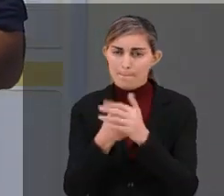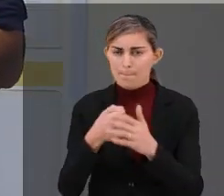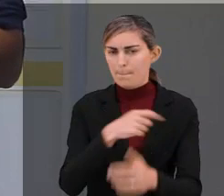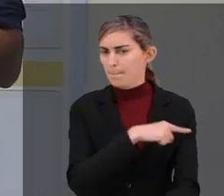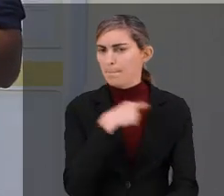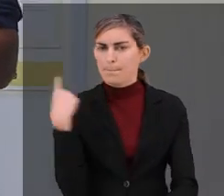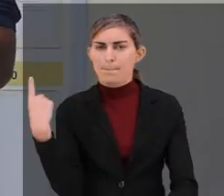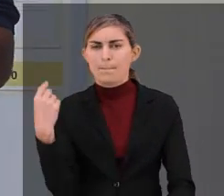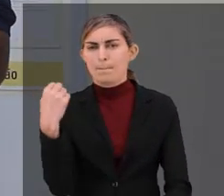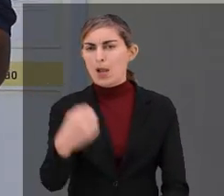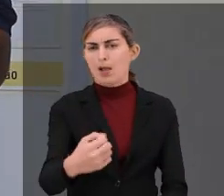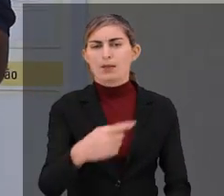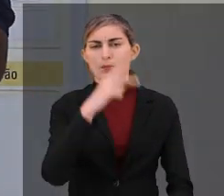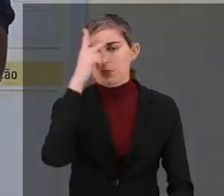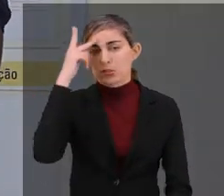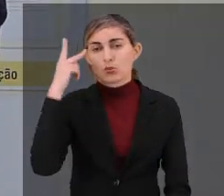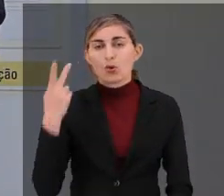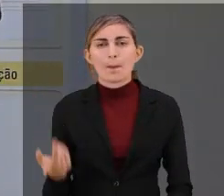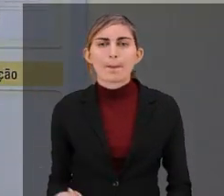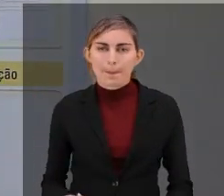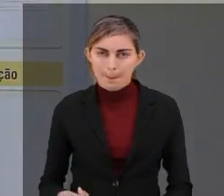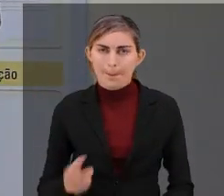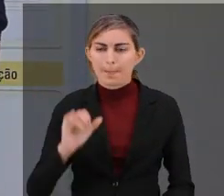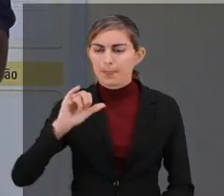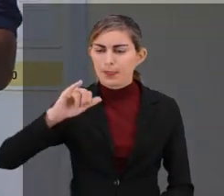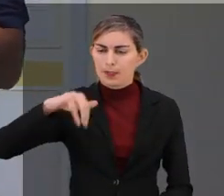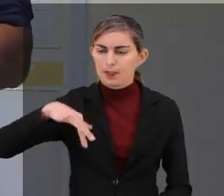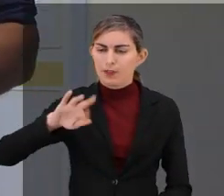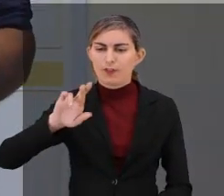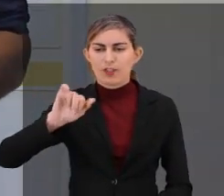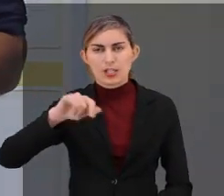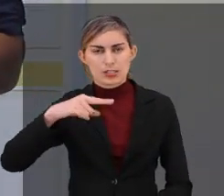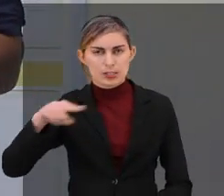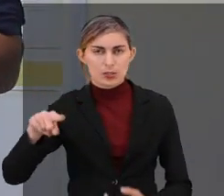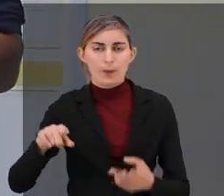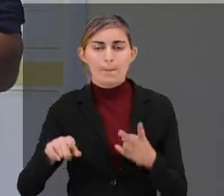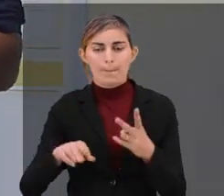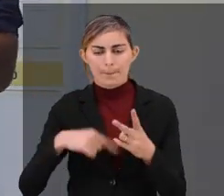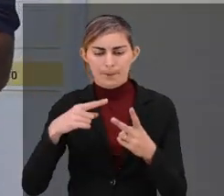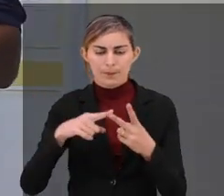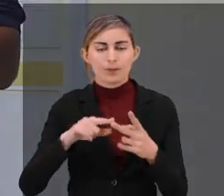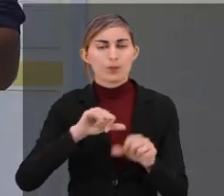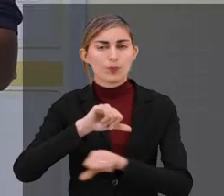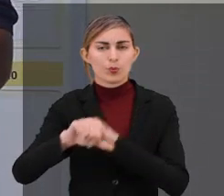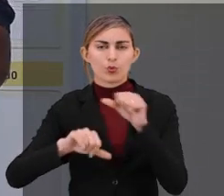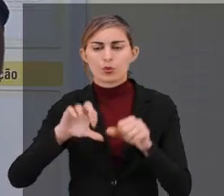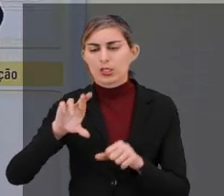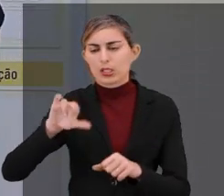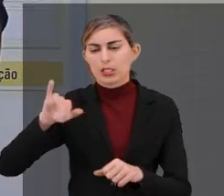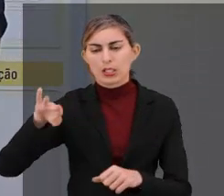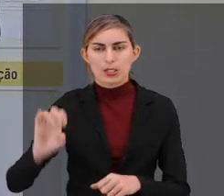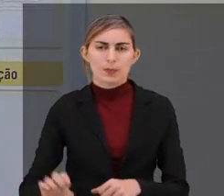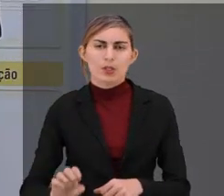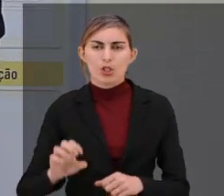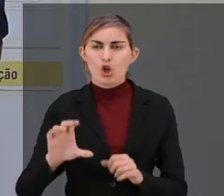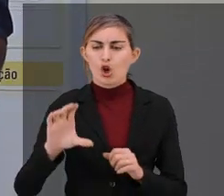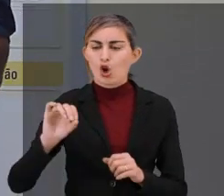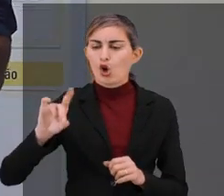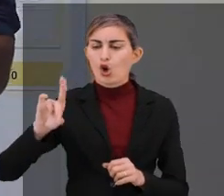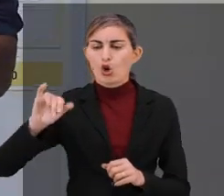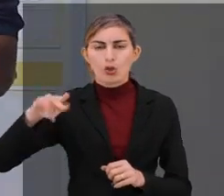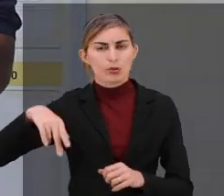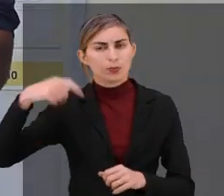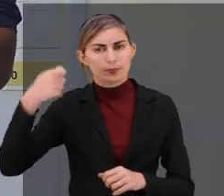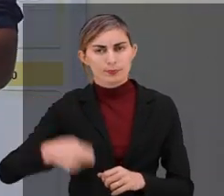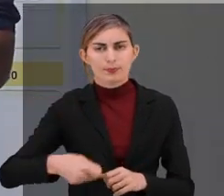alguém. E aí ele deixa de ser infração de trânsito, passa a ser crime de trânsito. Então ele sai do CTB e passa para o Código